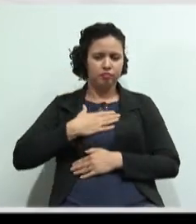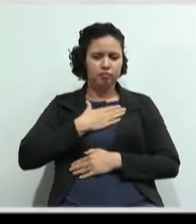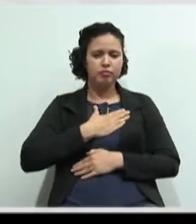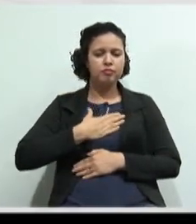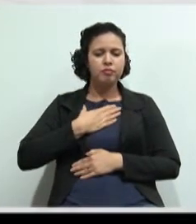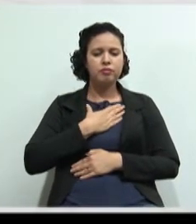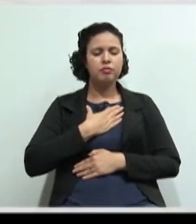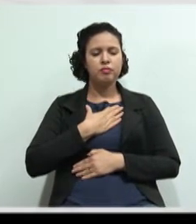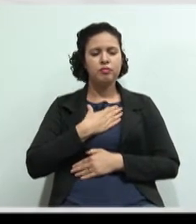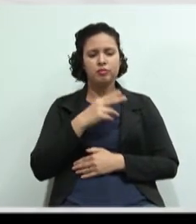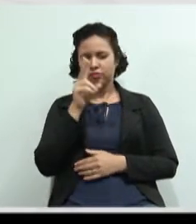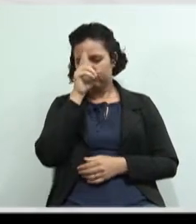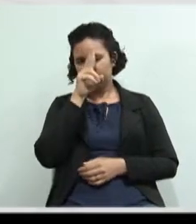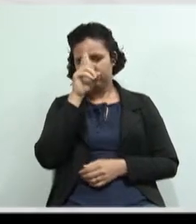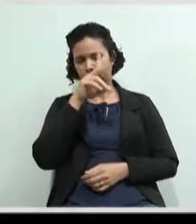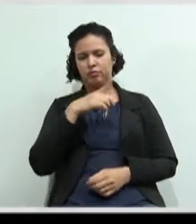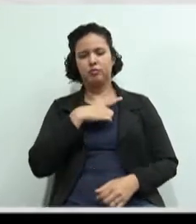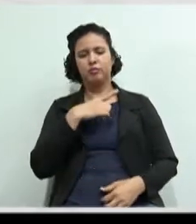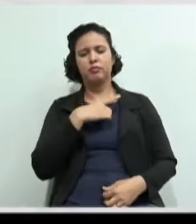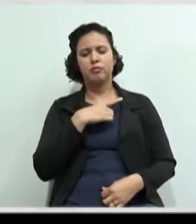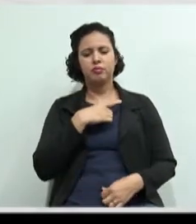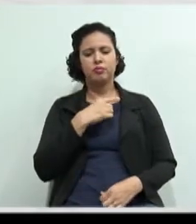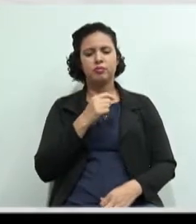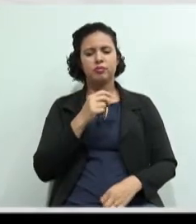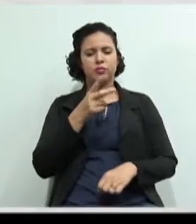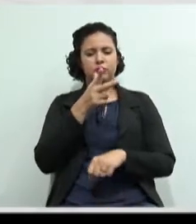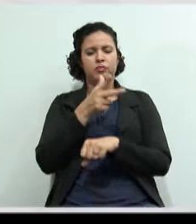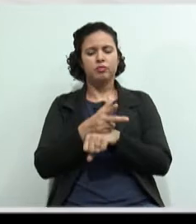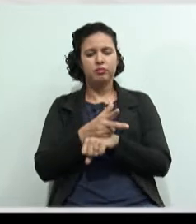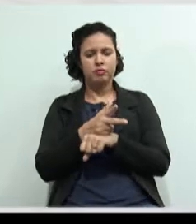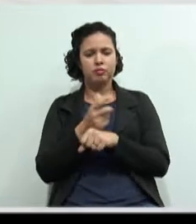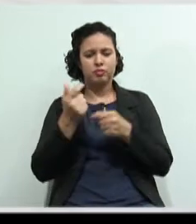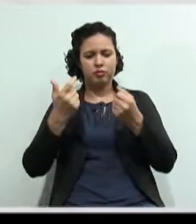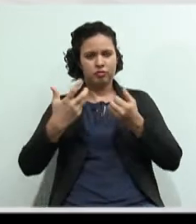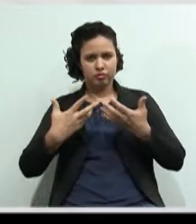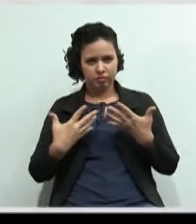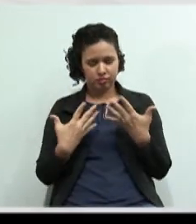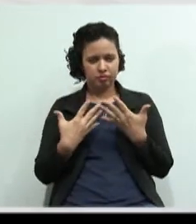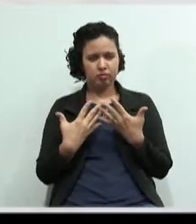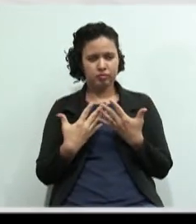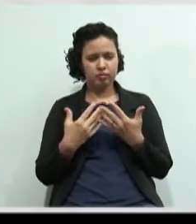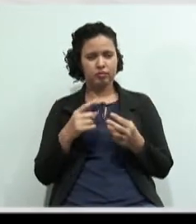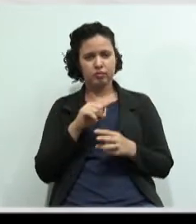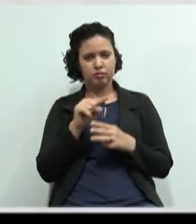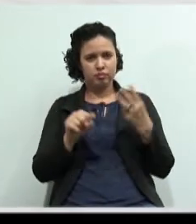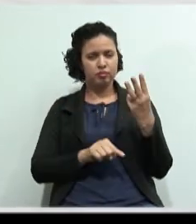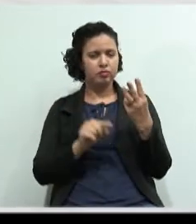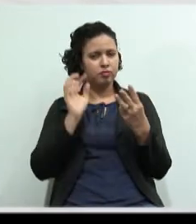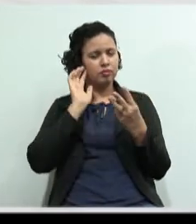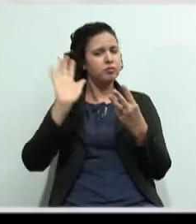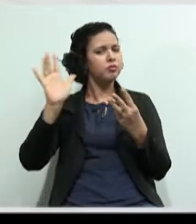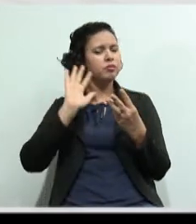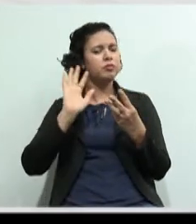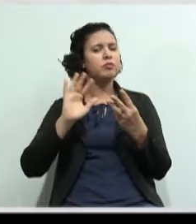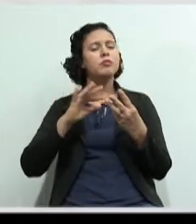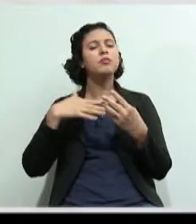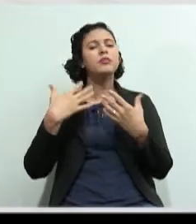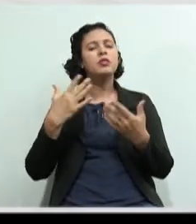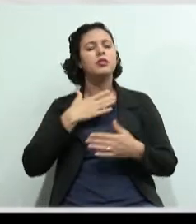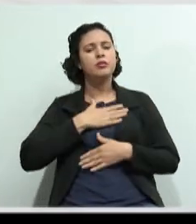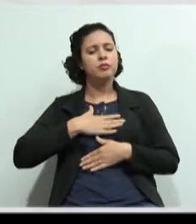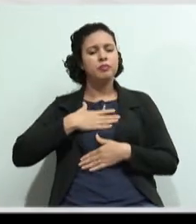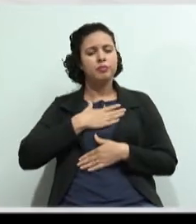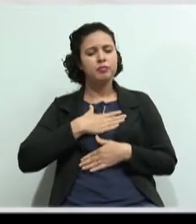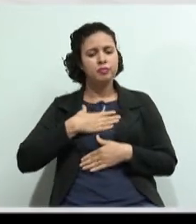lembro a vocês que nós tivemos lá um videozinho, uma externa, tá? Que falou das 3 filosofias. Uma delas é a da